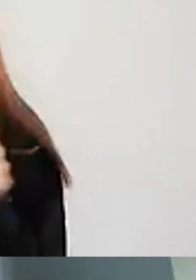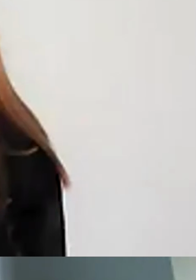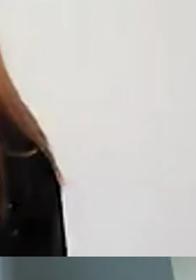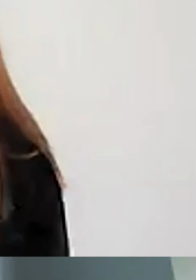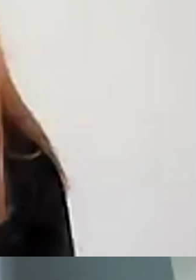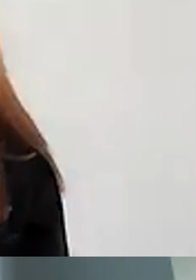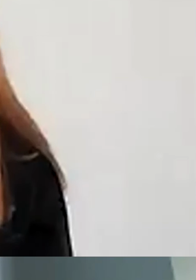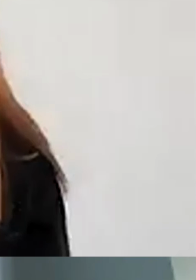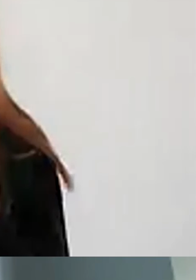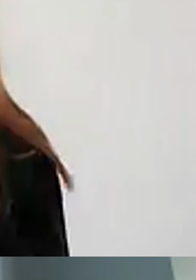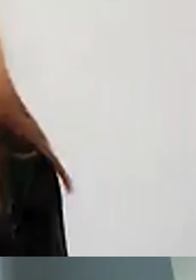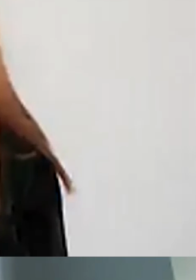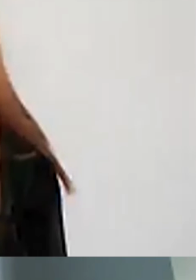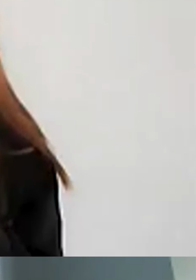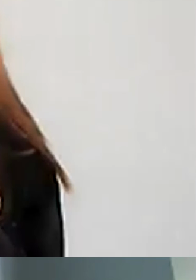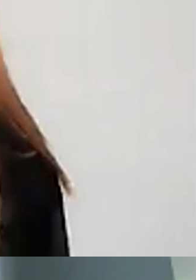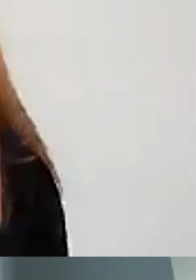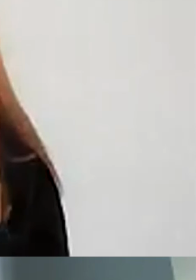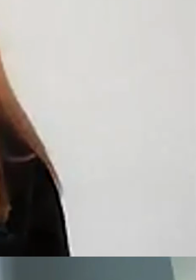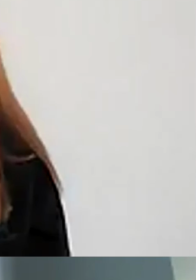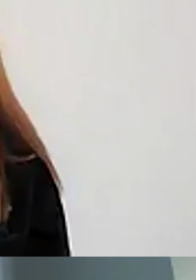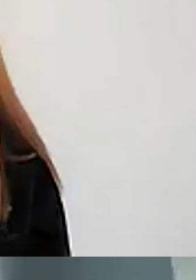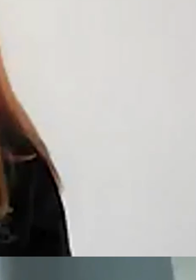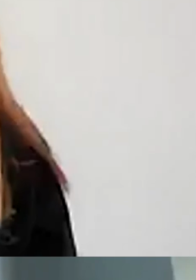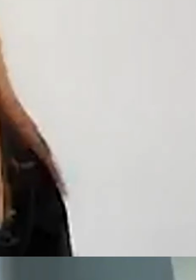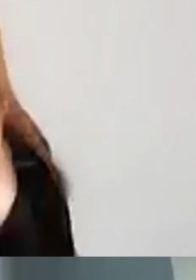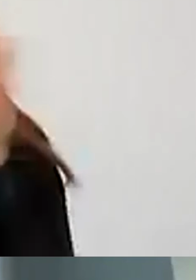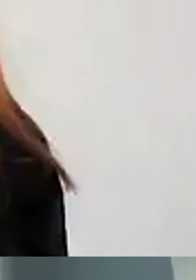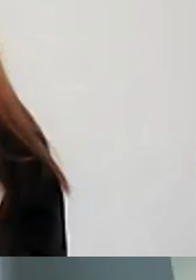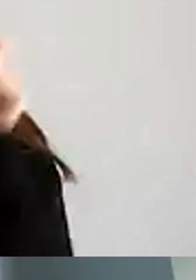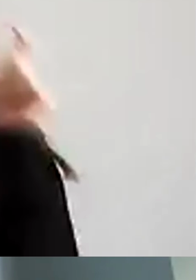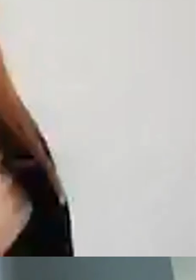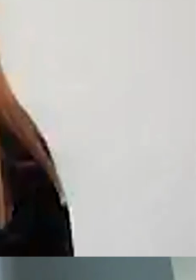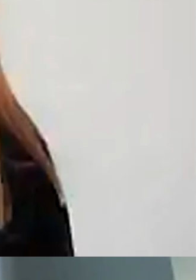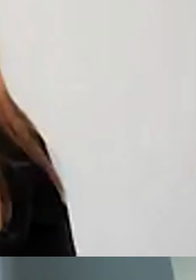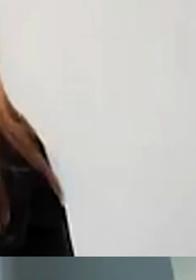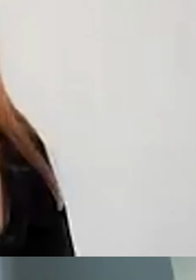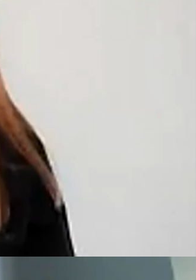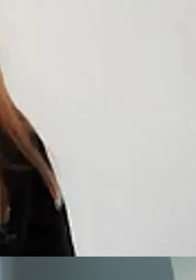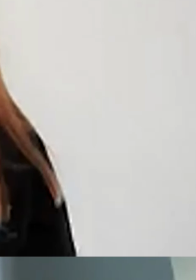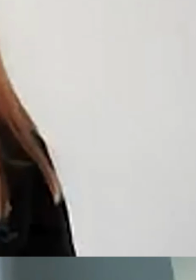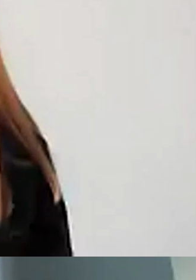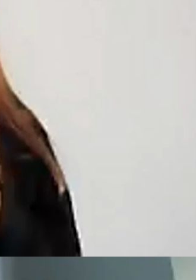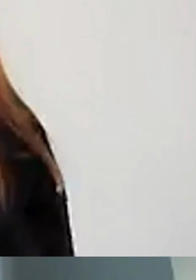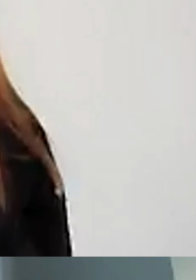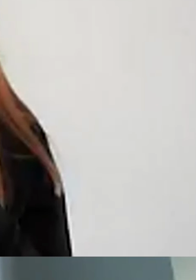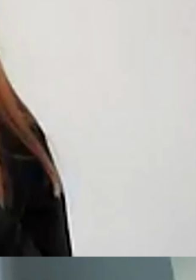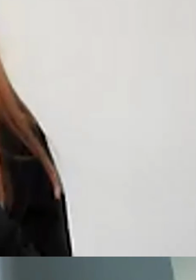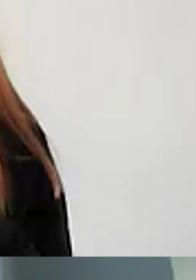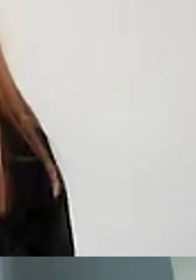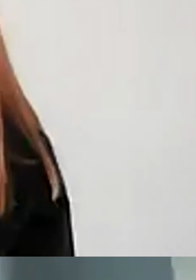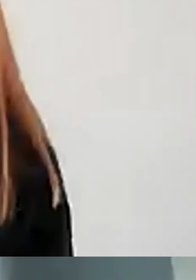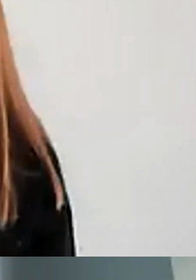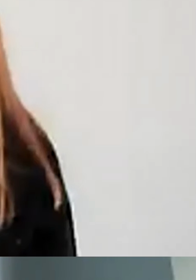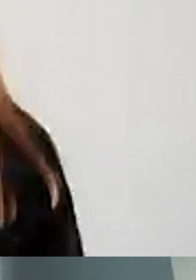dos Centros de Referência. E irá dar nota a todos os que nos ouvem exatamente sobre esta ligação transfronteiriça